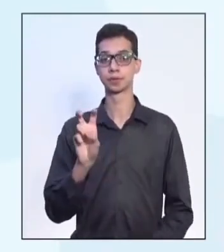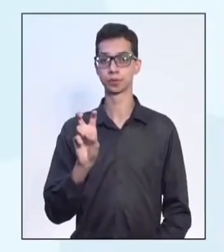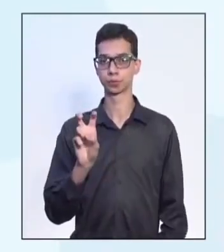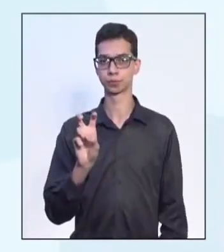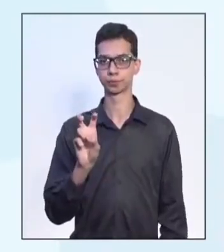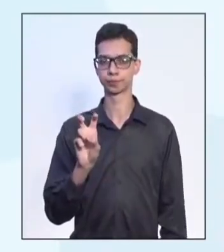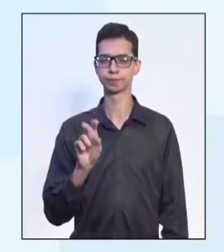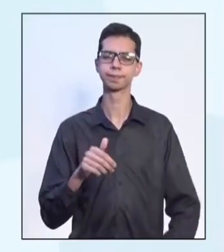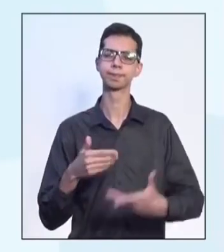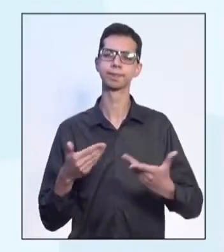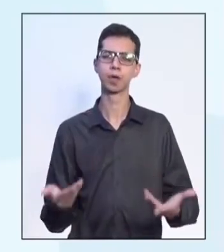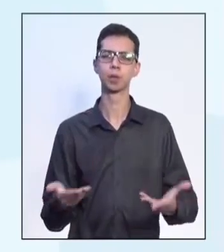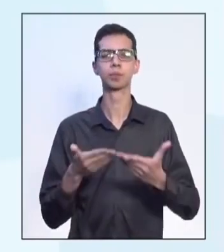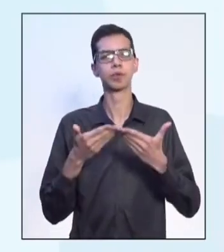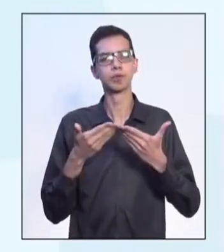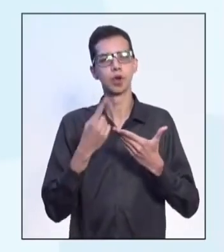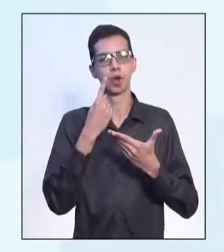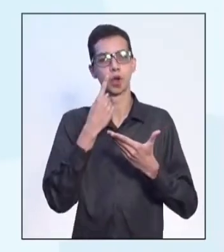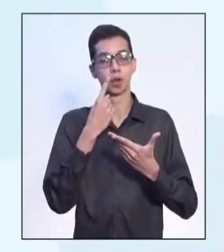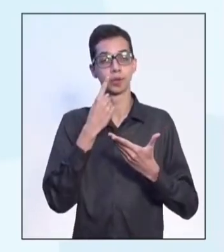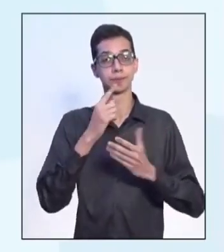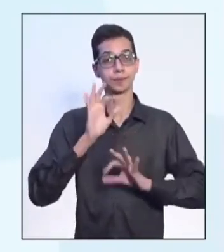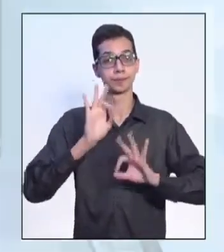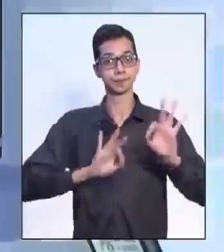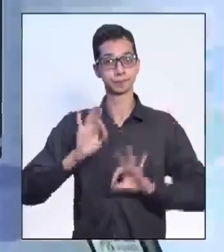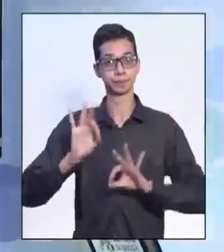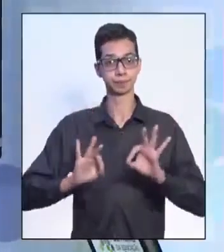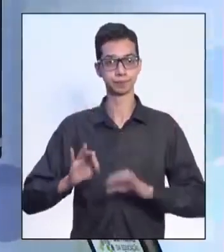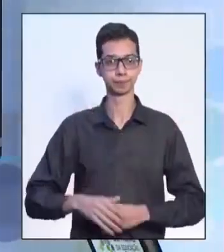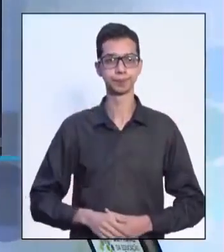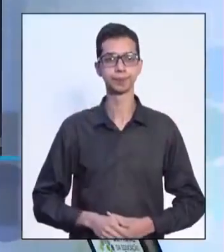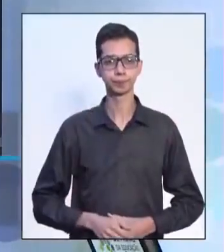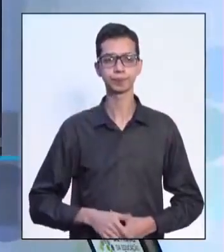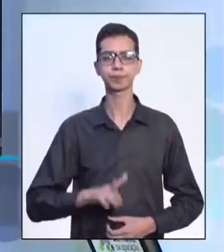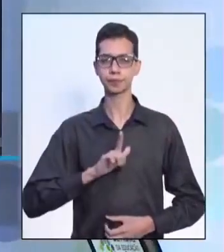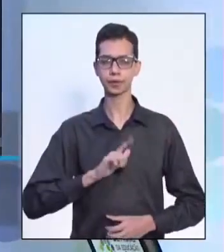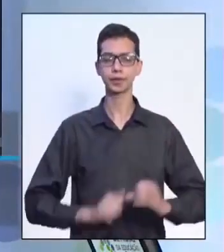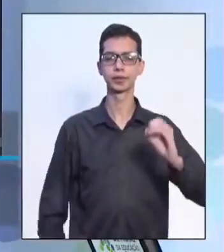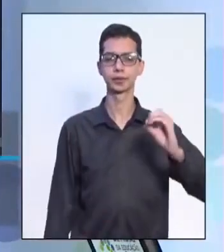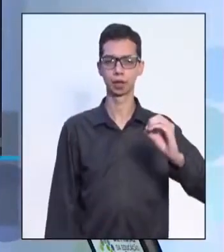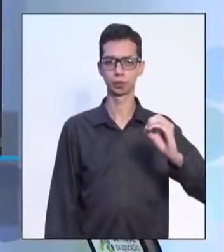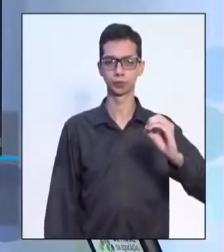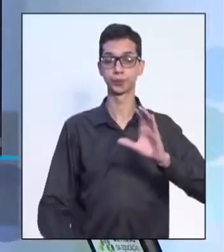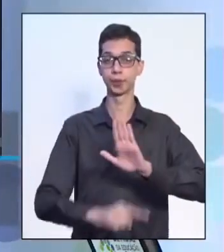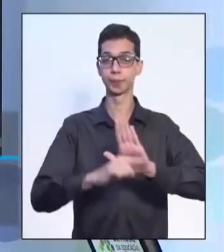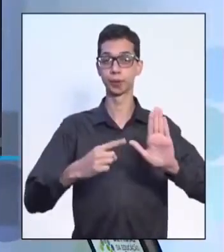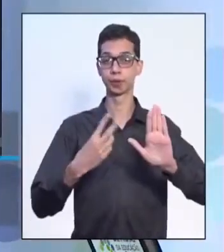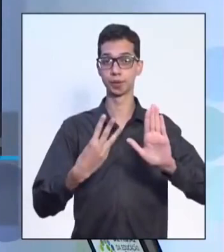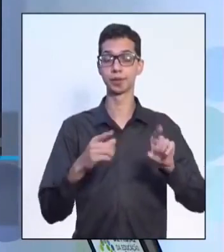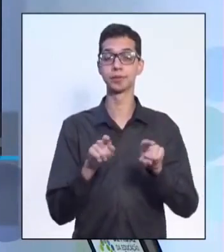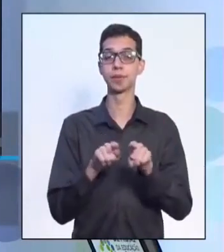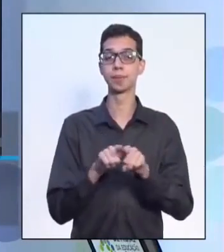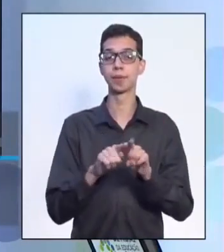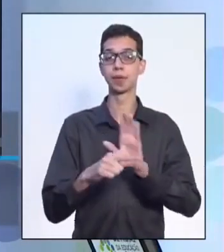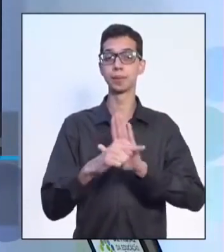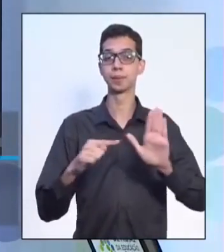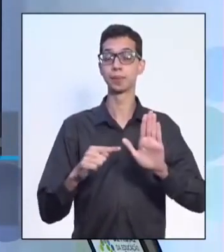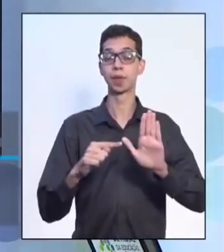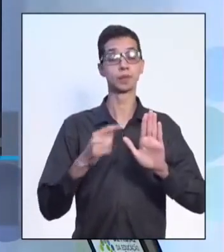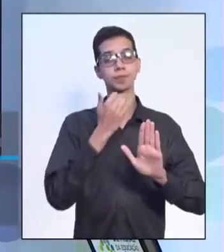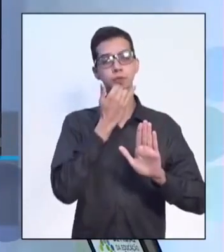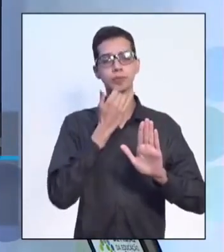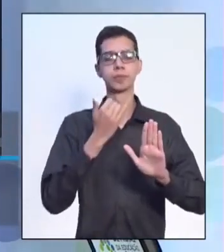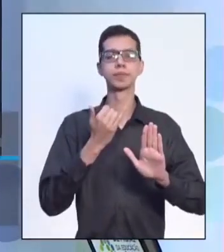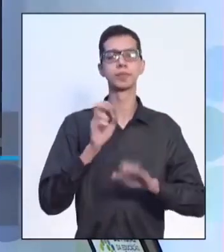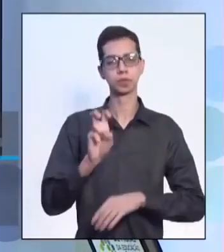lousa. Então, vamos lá, pessoal. Eu tenho as raízes 0, menos 3 e 5. Chamei o 0